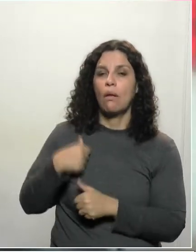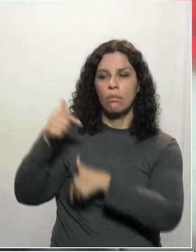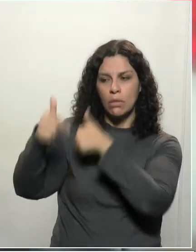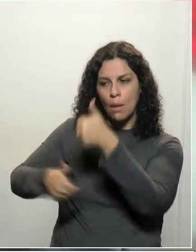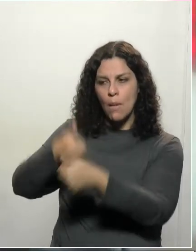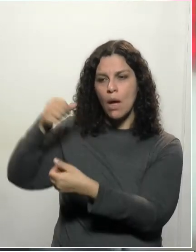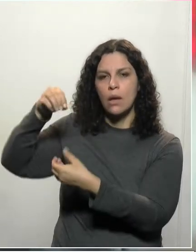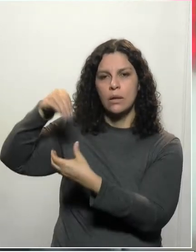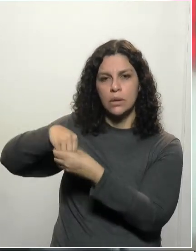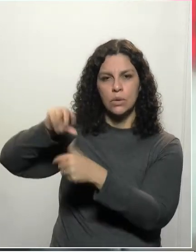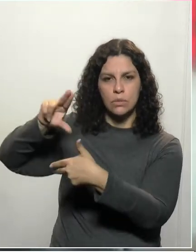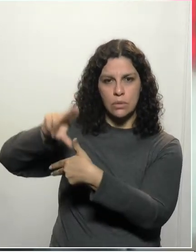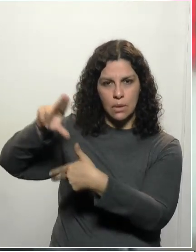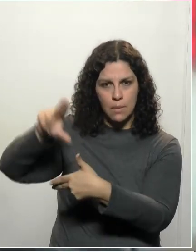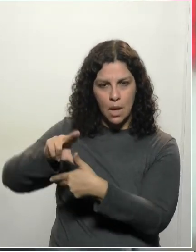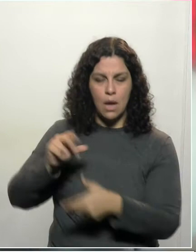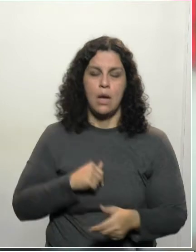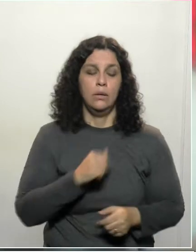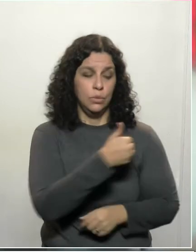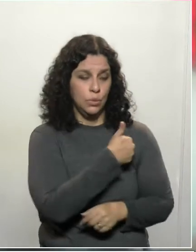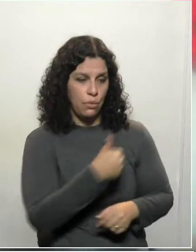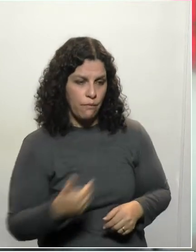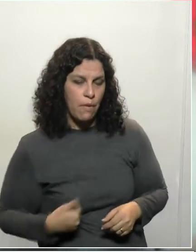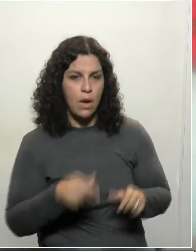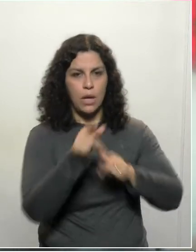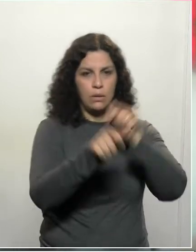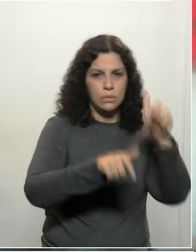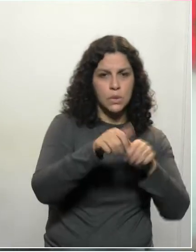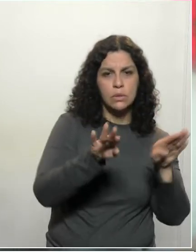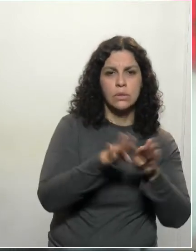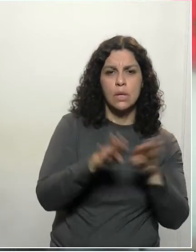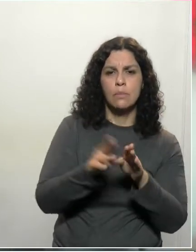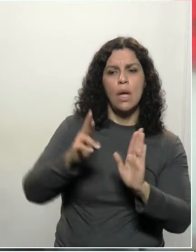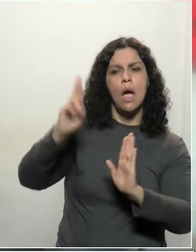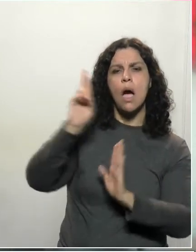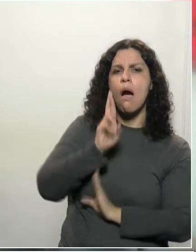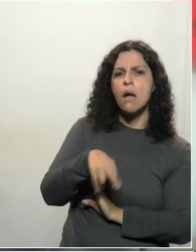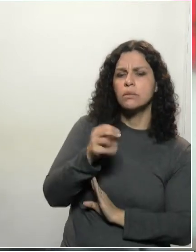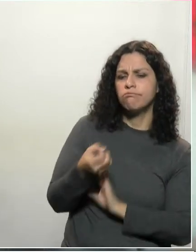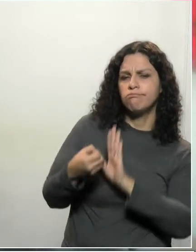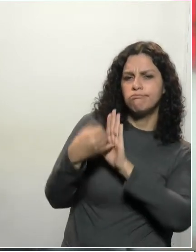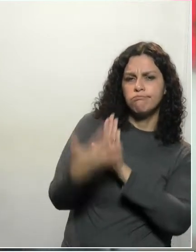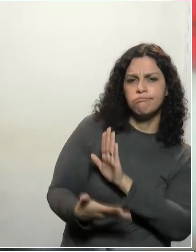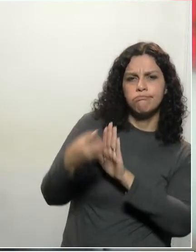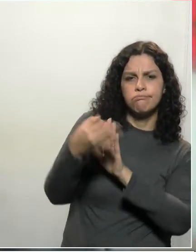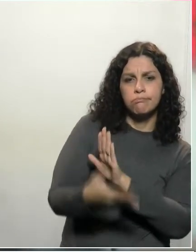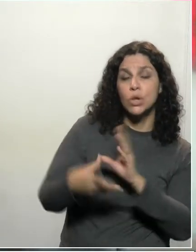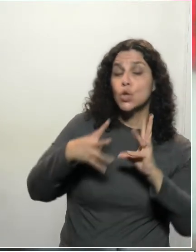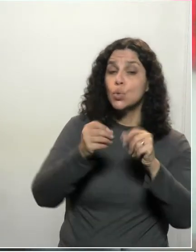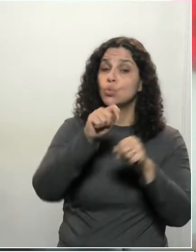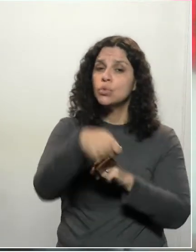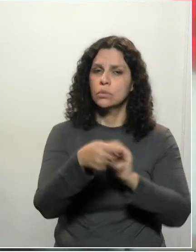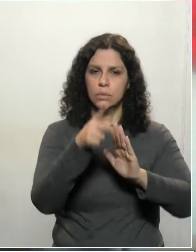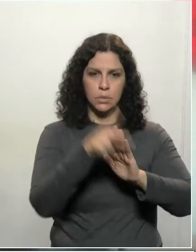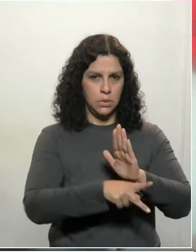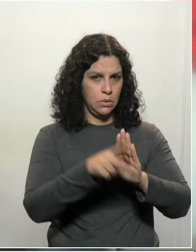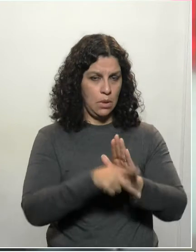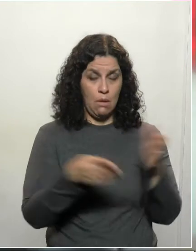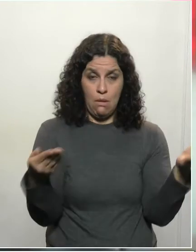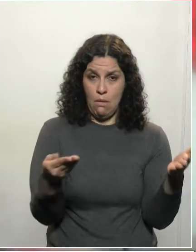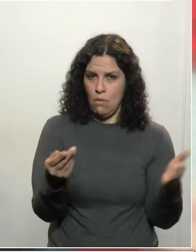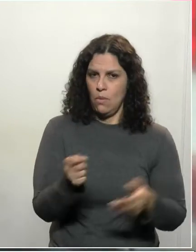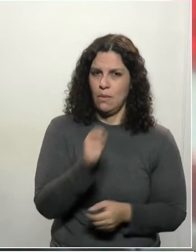os fornecedores, o próprio governo, pudessem expor suas razões. Isso melhoraria muito o entendimento do projeto. E não há